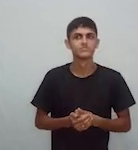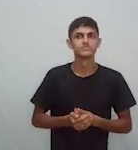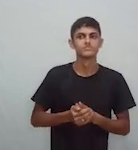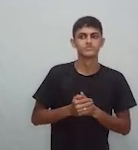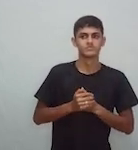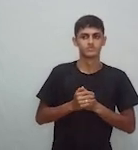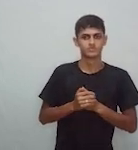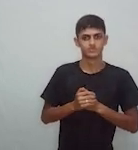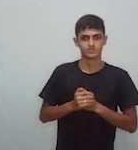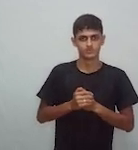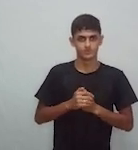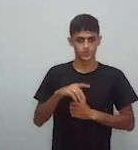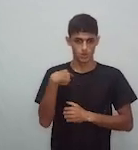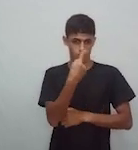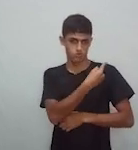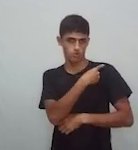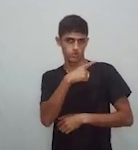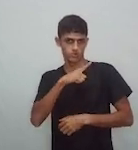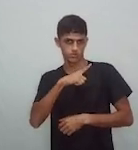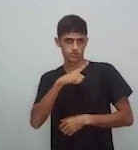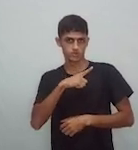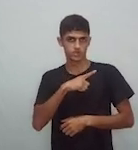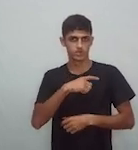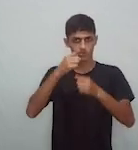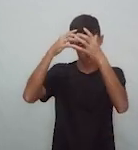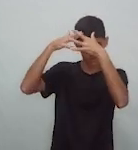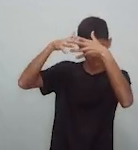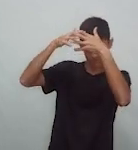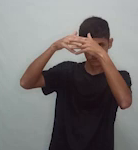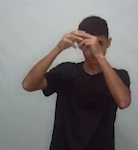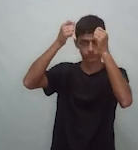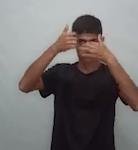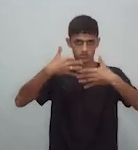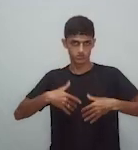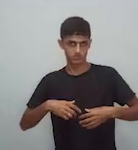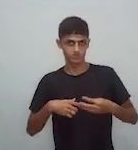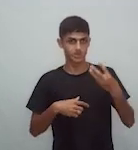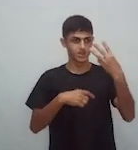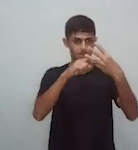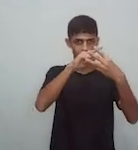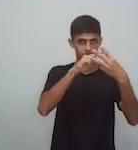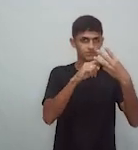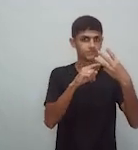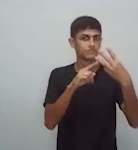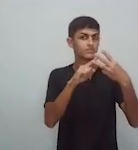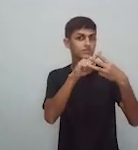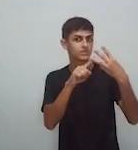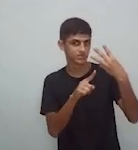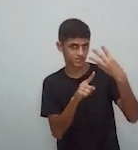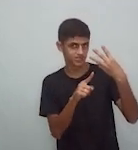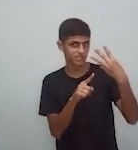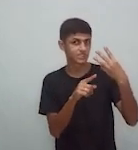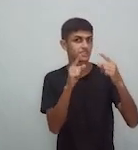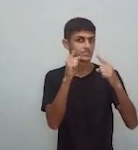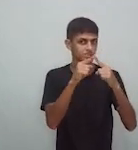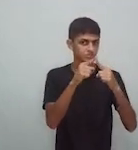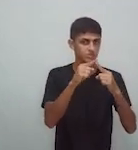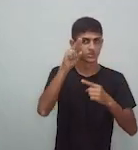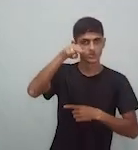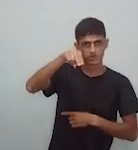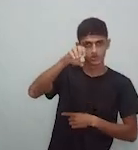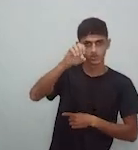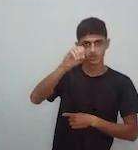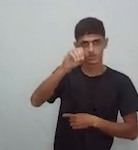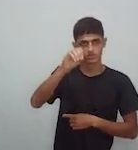E a gente tem, no nosso sistema nervoso, a gente tem 3 tipos diferentes de sistema nervoso. Ou melhor, desculpa, nós temos 3 tipos diferentes de